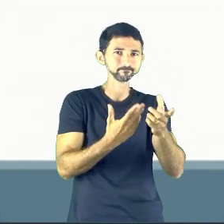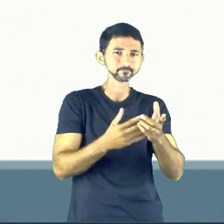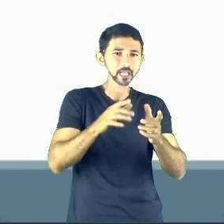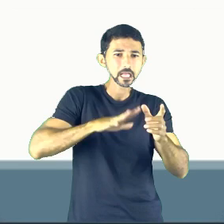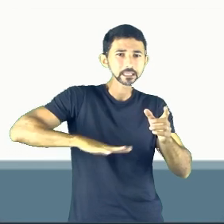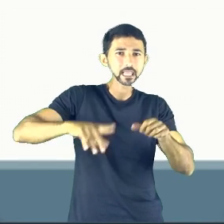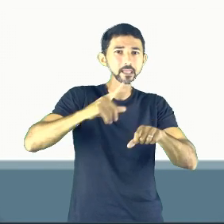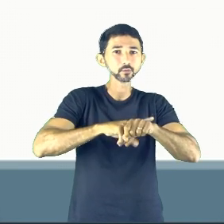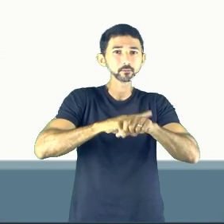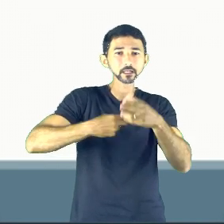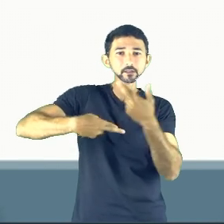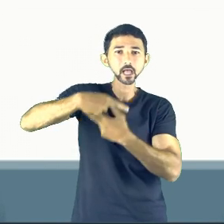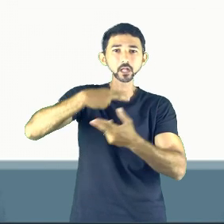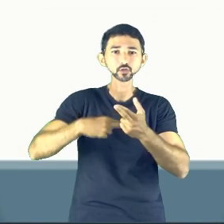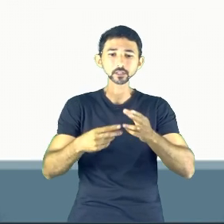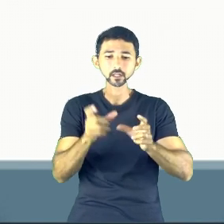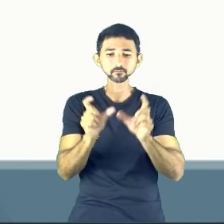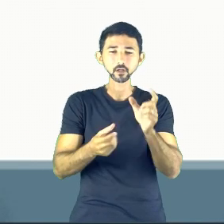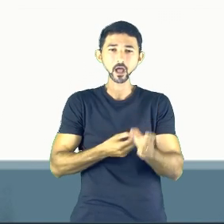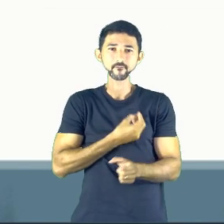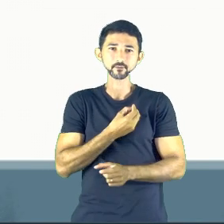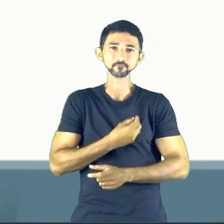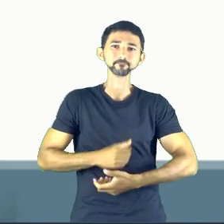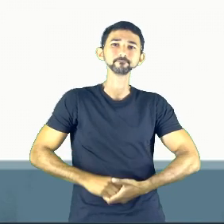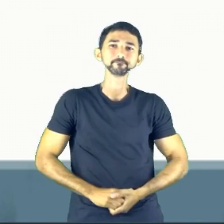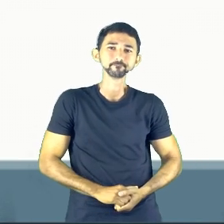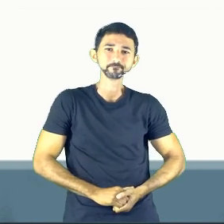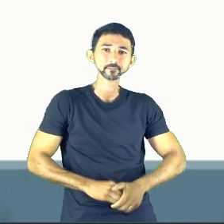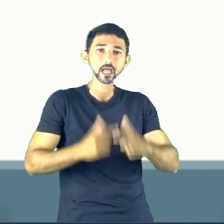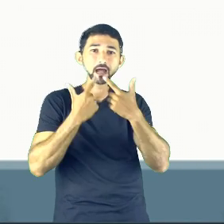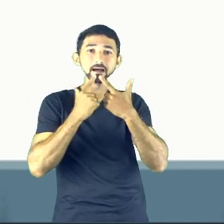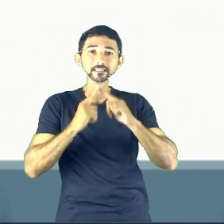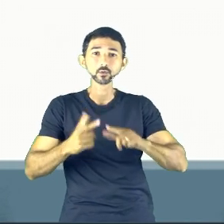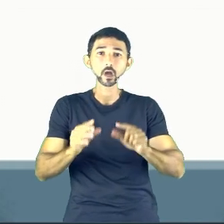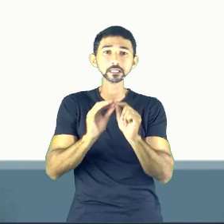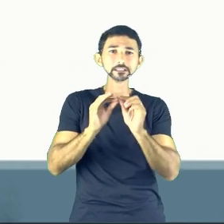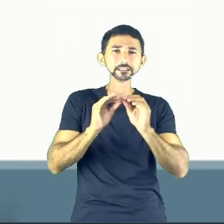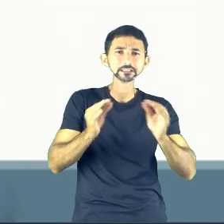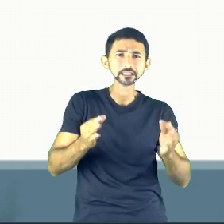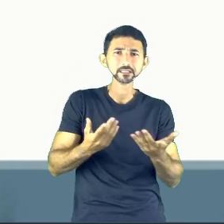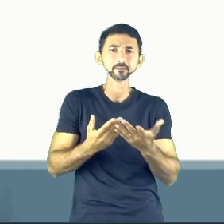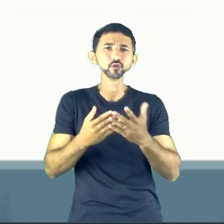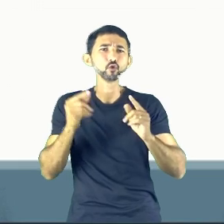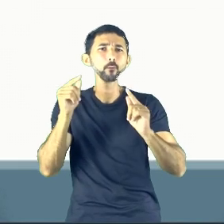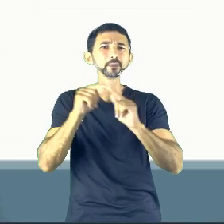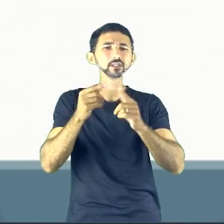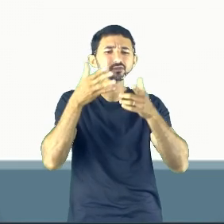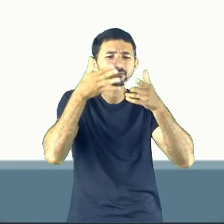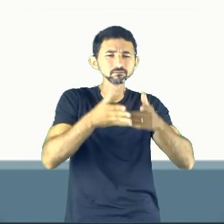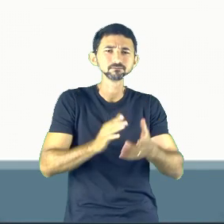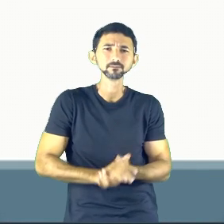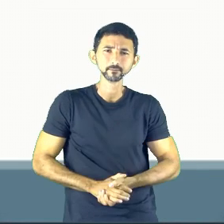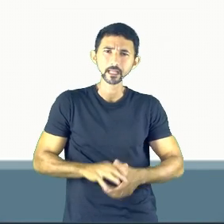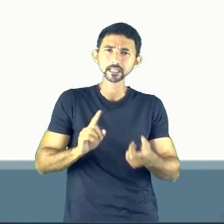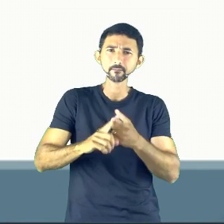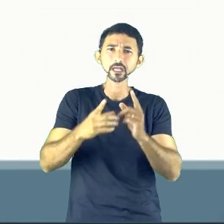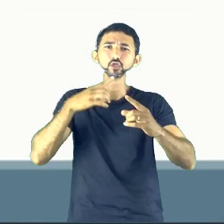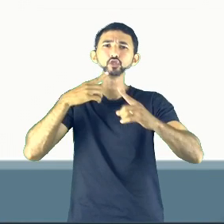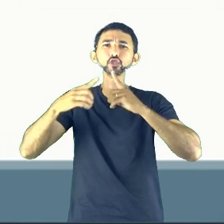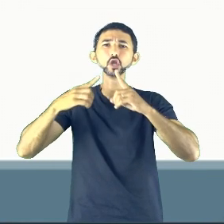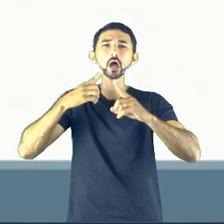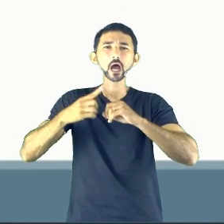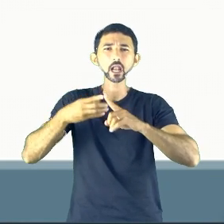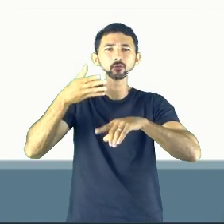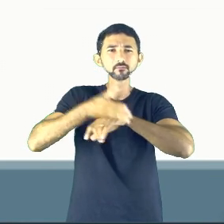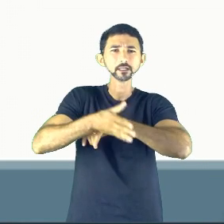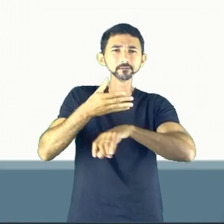e o tempo e o espaço relacionam-se ao habitat delas. A linguagem é simples, objetiva e direta, e